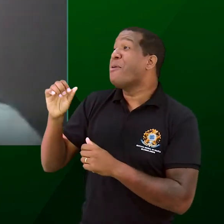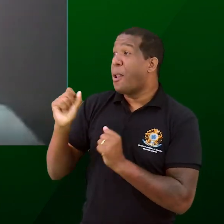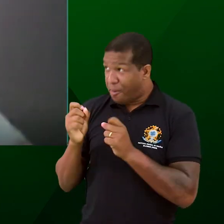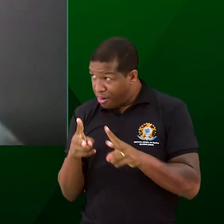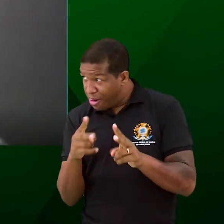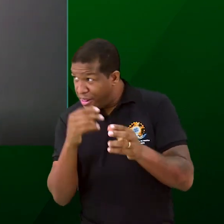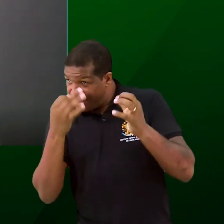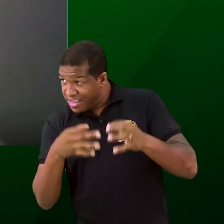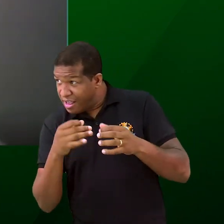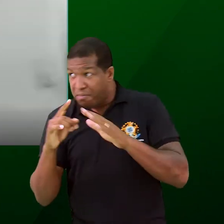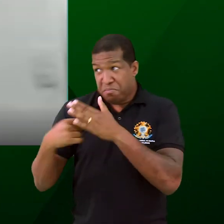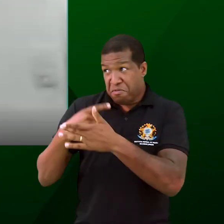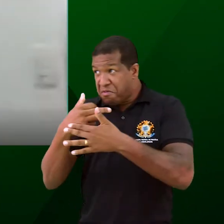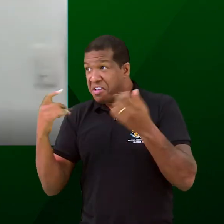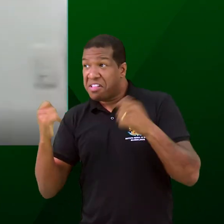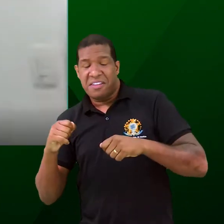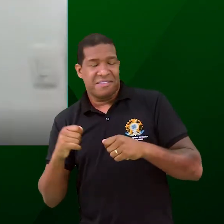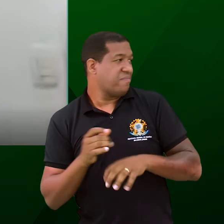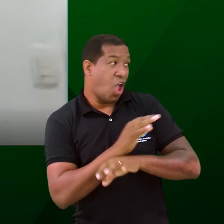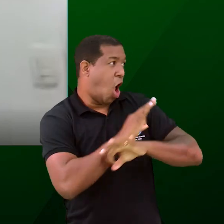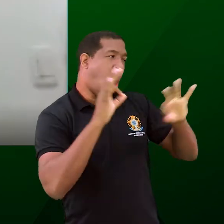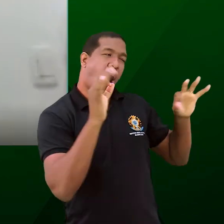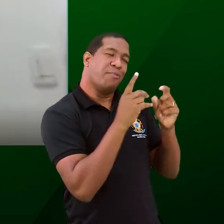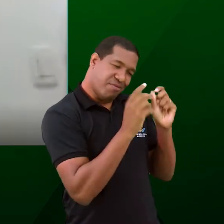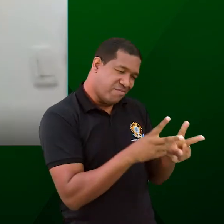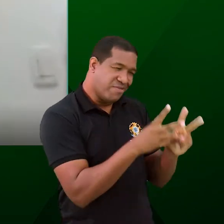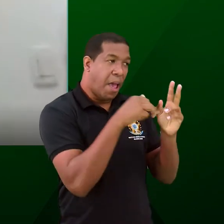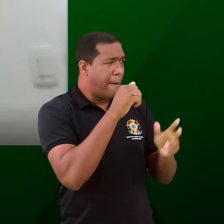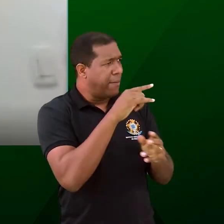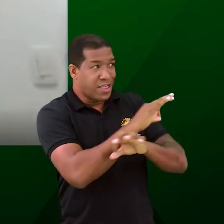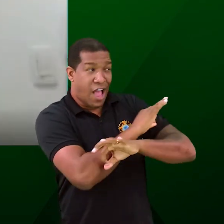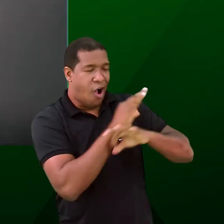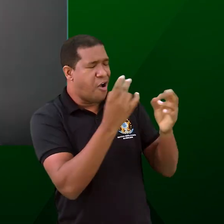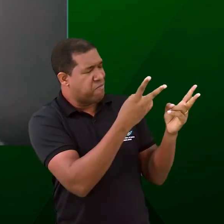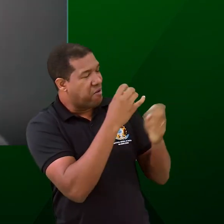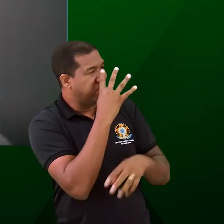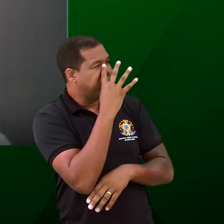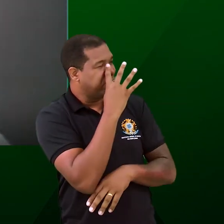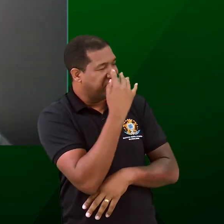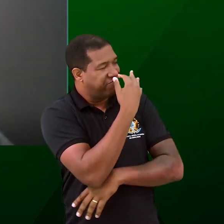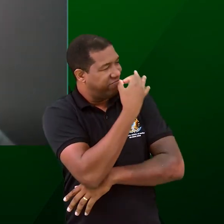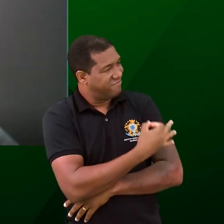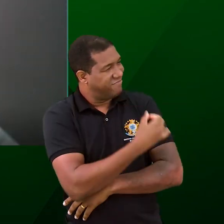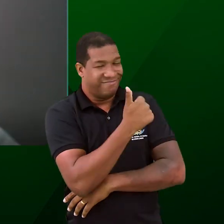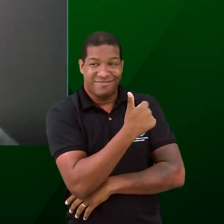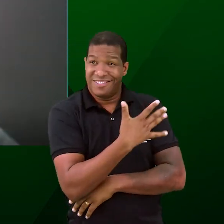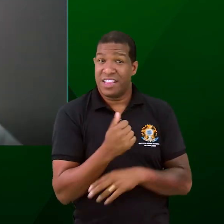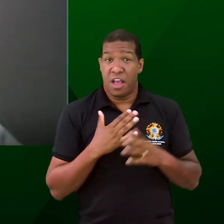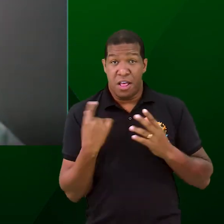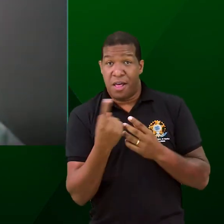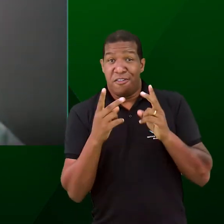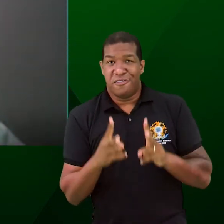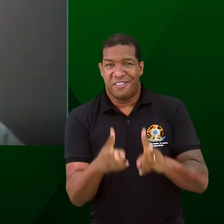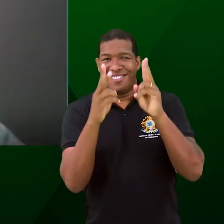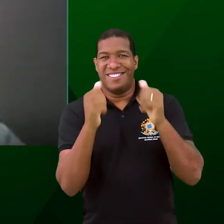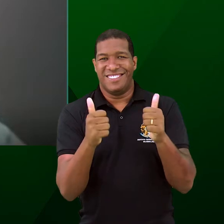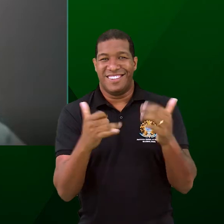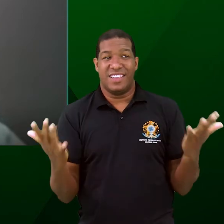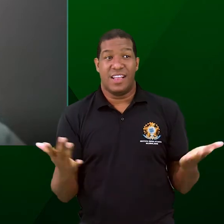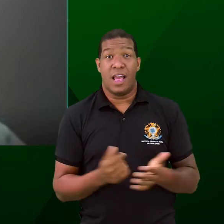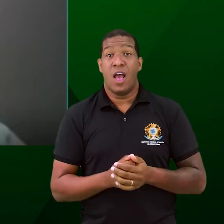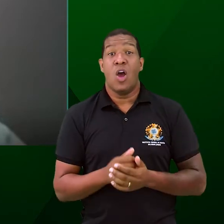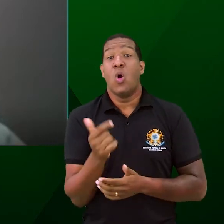geral, aqueles mais leves, digamos assim, que é a gordura corporal, né? E músculos, como eu falei anteriormente. Tá? Mas